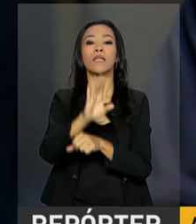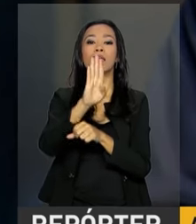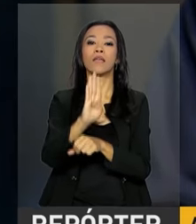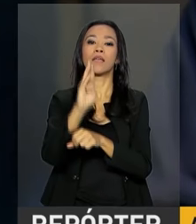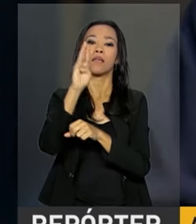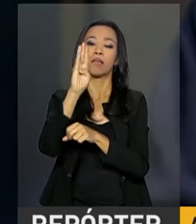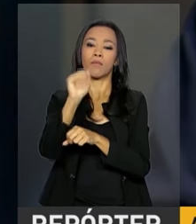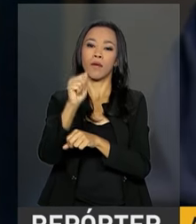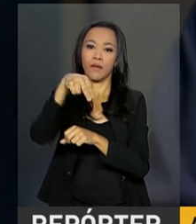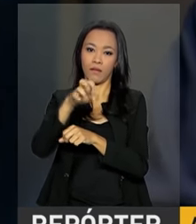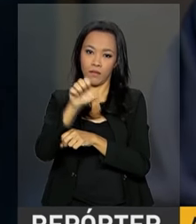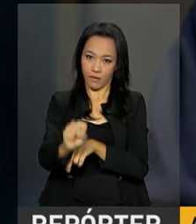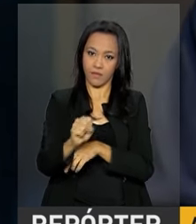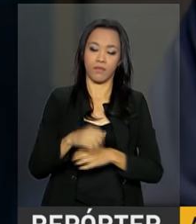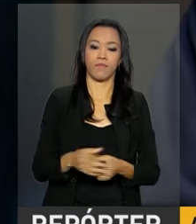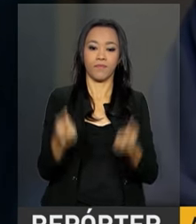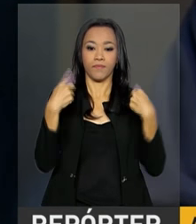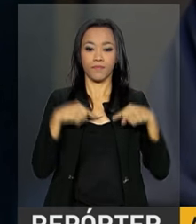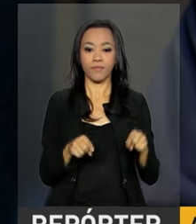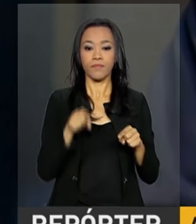sua experiência política